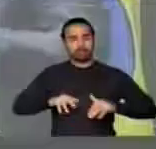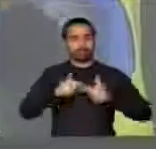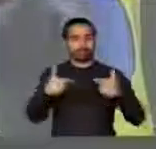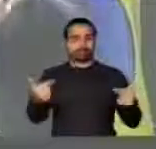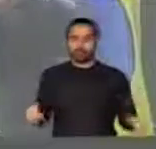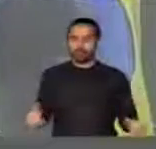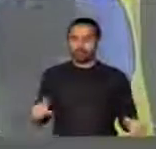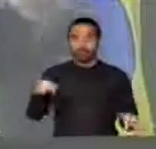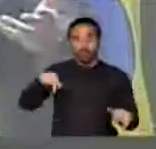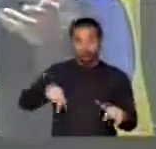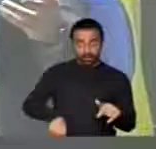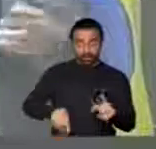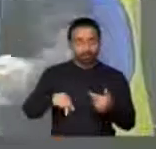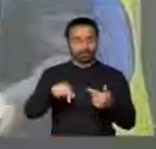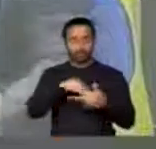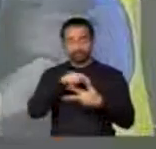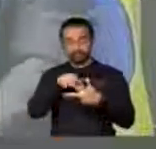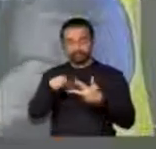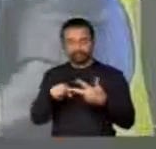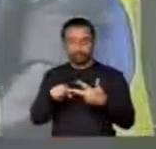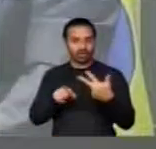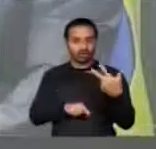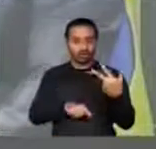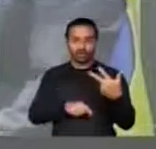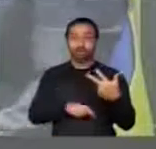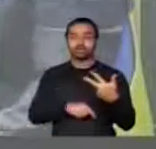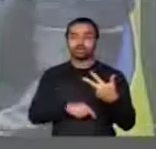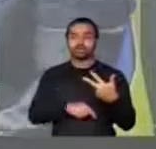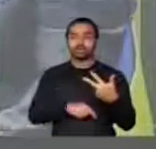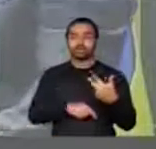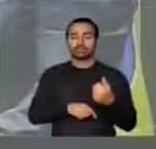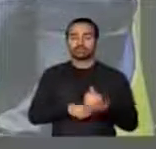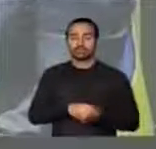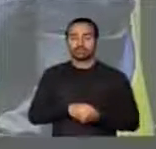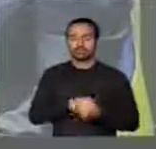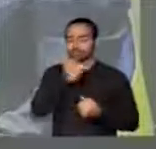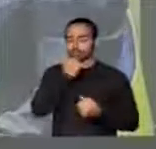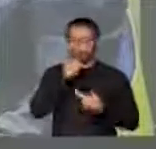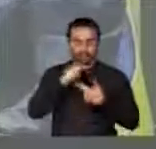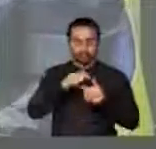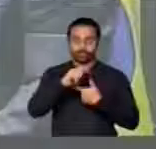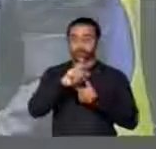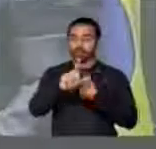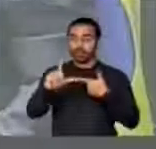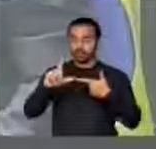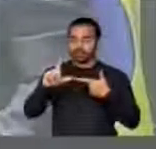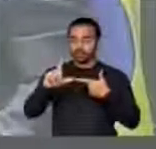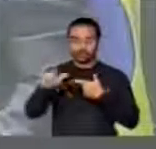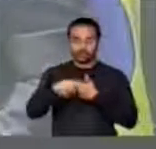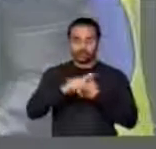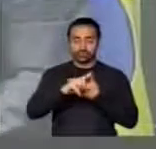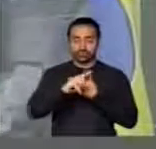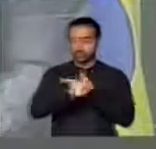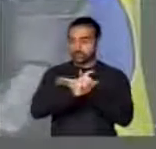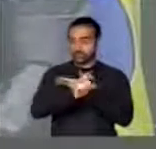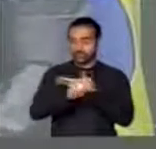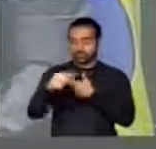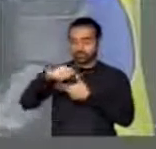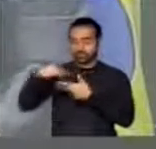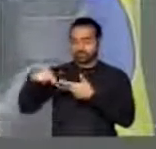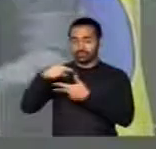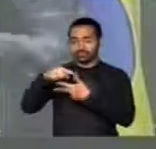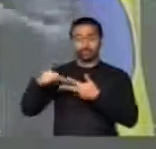Legislativo, como também no Executivo, aqueles que são os principais destinatários desta